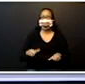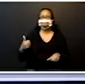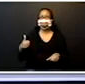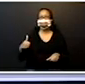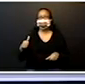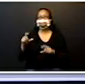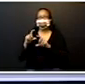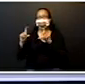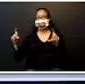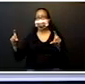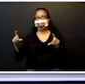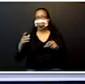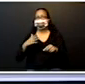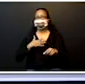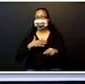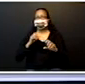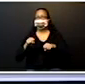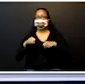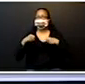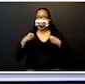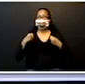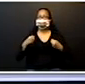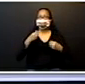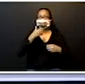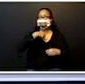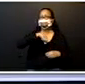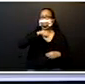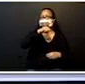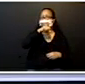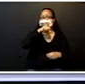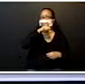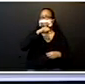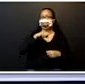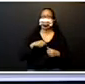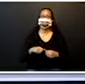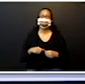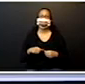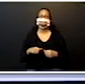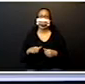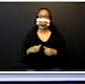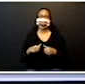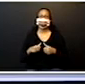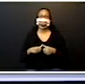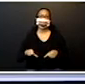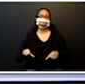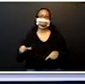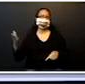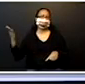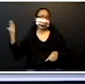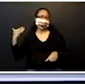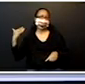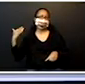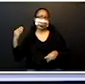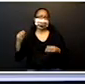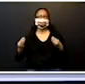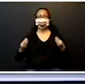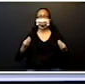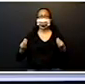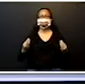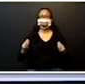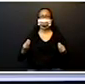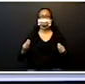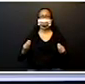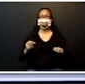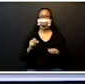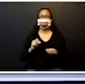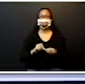como estava. Como que eu vou fazer isso agora passando para passado, para o pretérito? Eu vou ter que